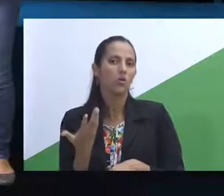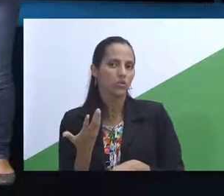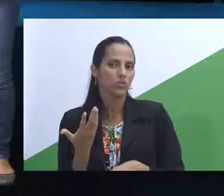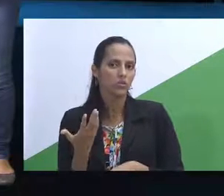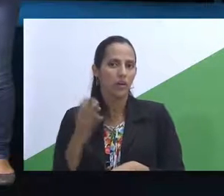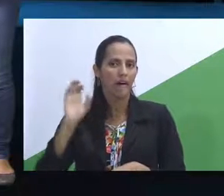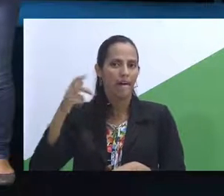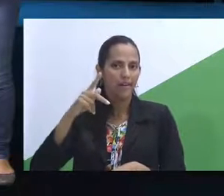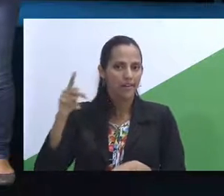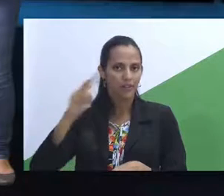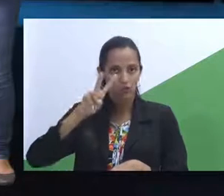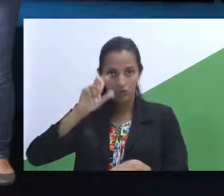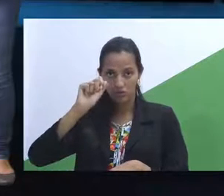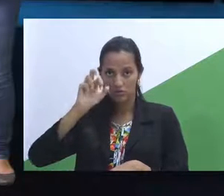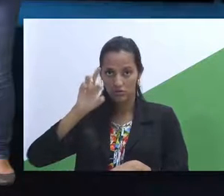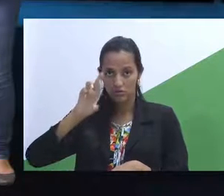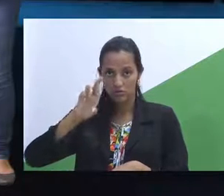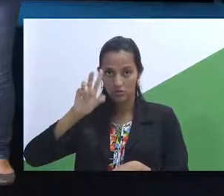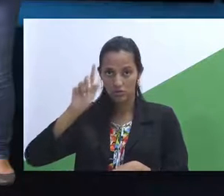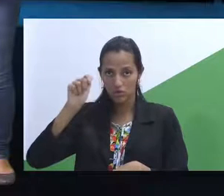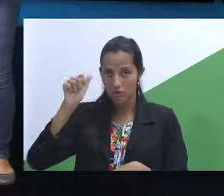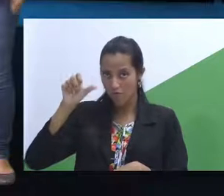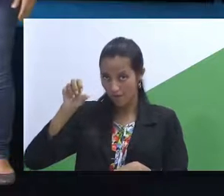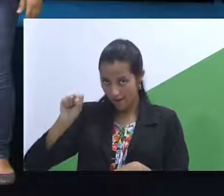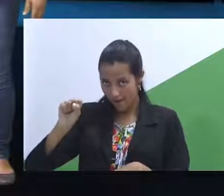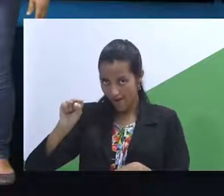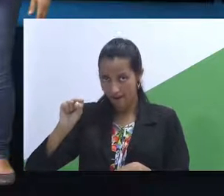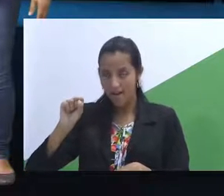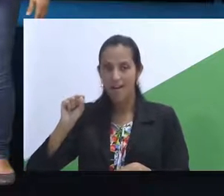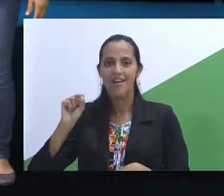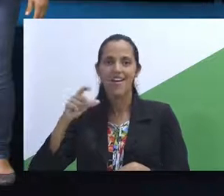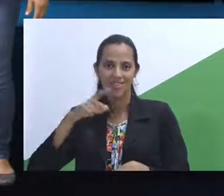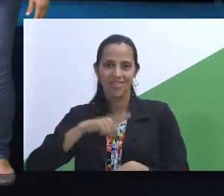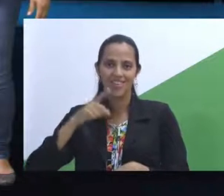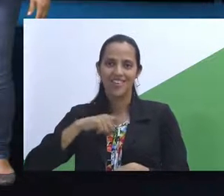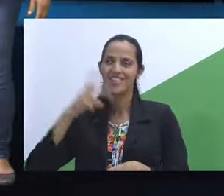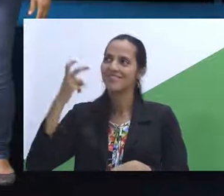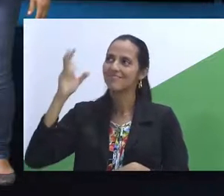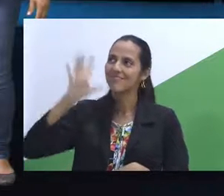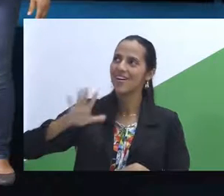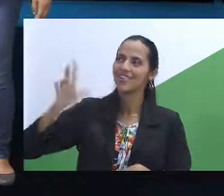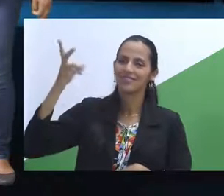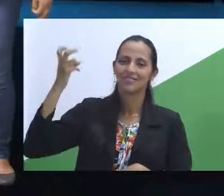grande nome, então, desse período. Por isso, nós temos, então, essa linda charge aqui, né?